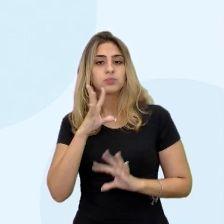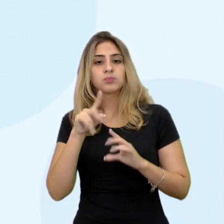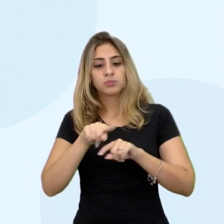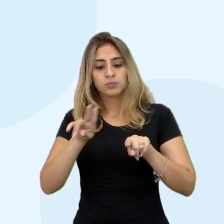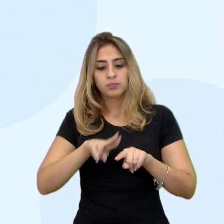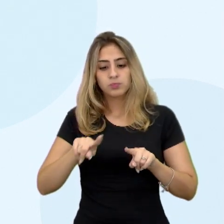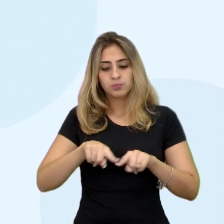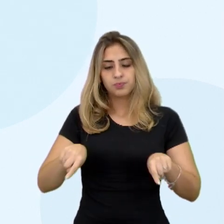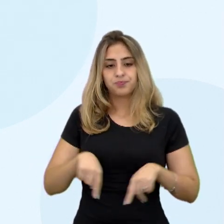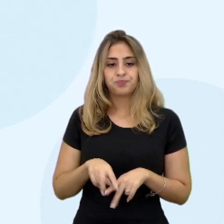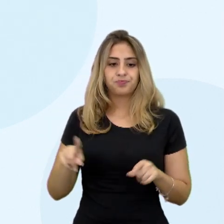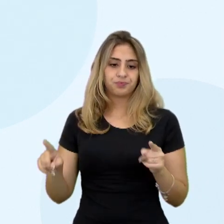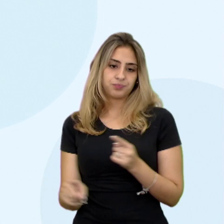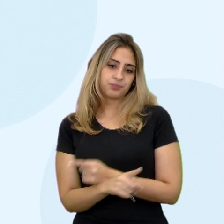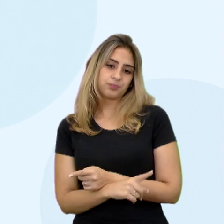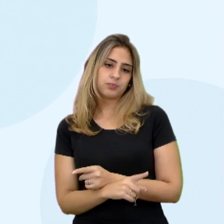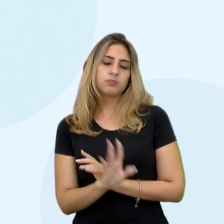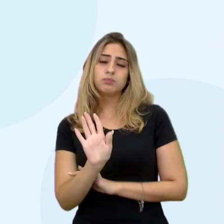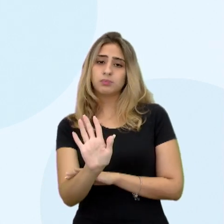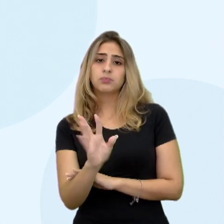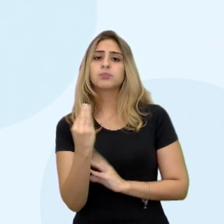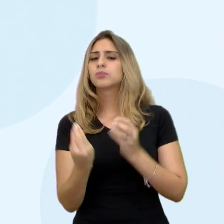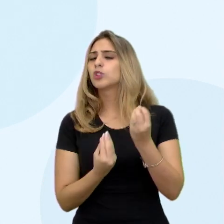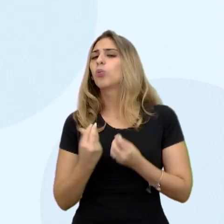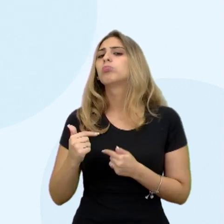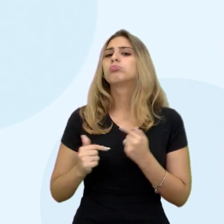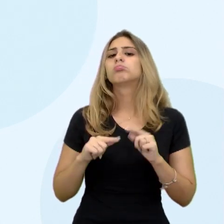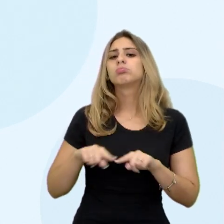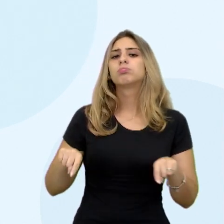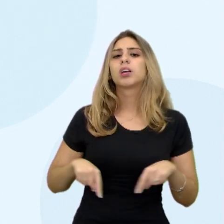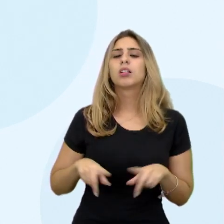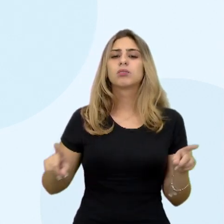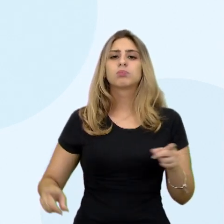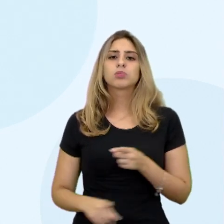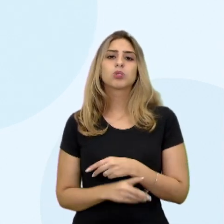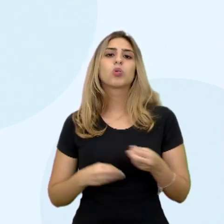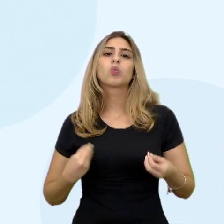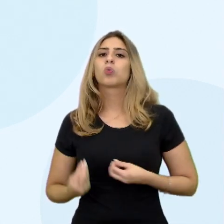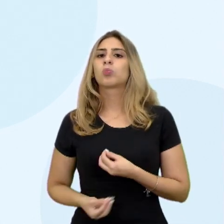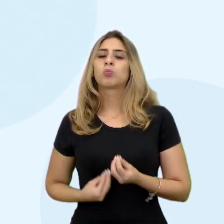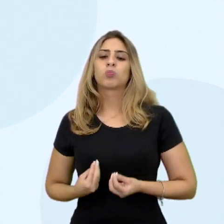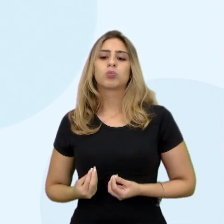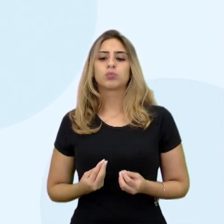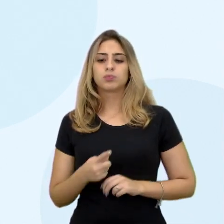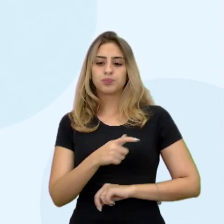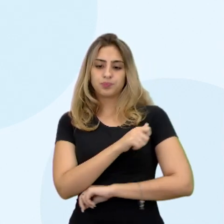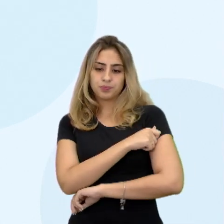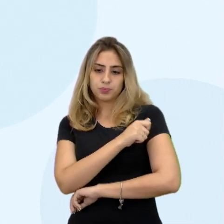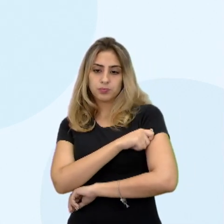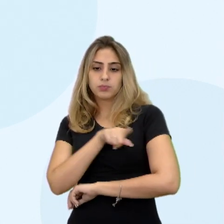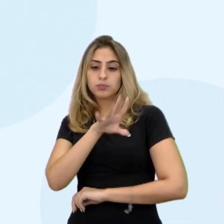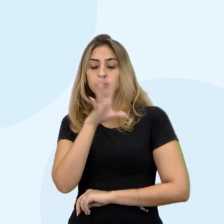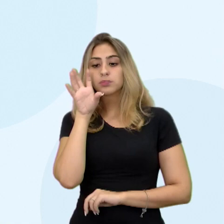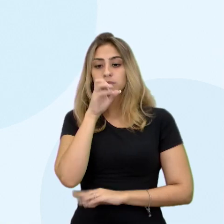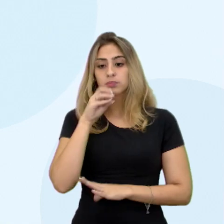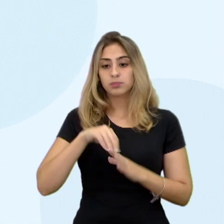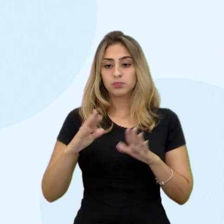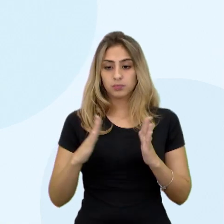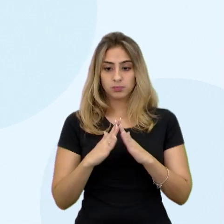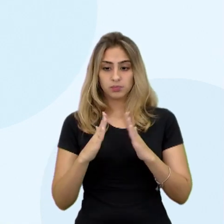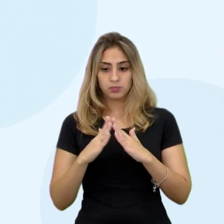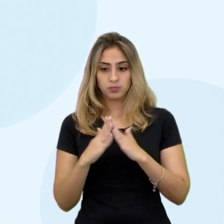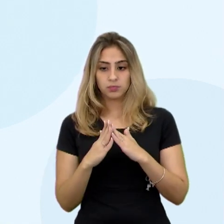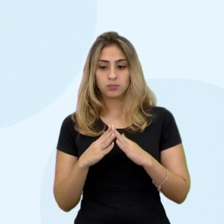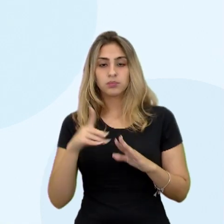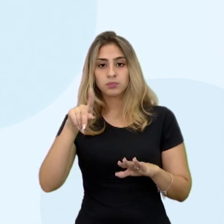sala de aula invertida. Assim, como que funciona a sala de aula invertida? O estudante ele aprende em casa, então o estudante